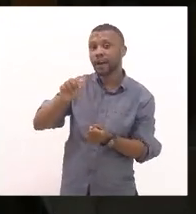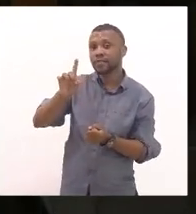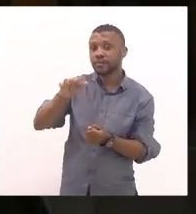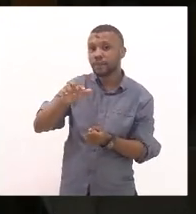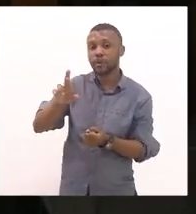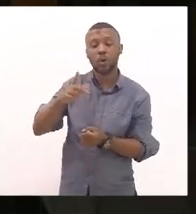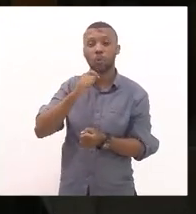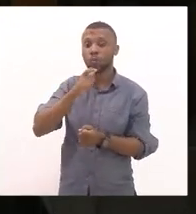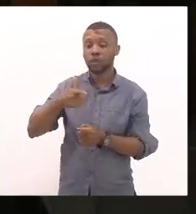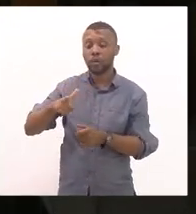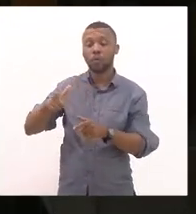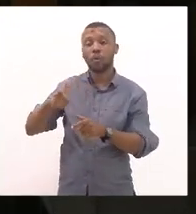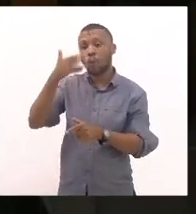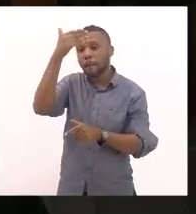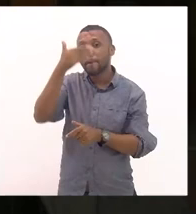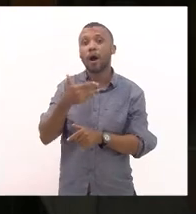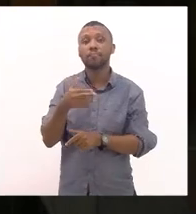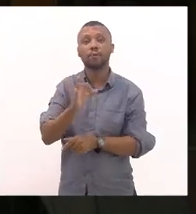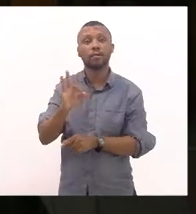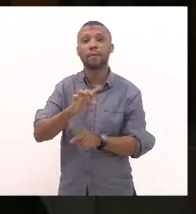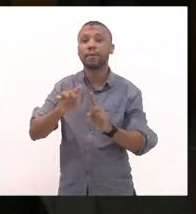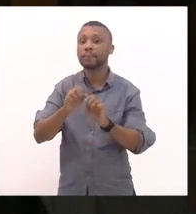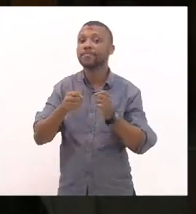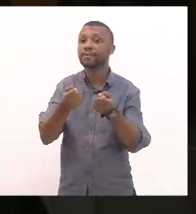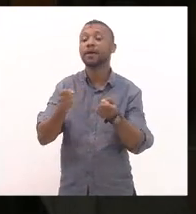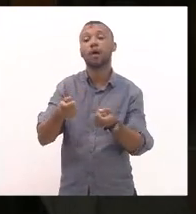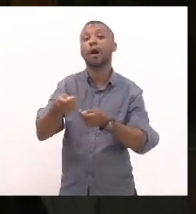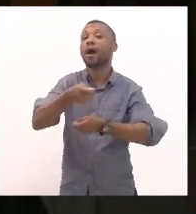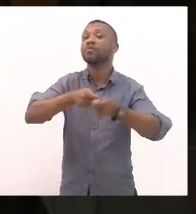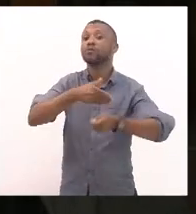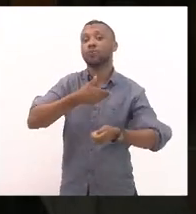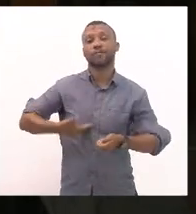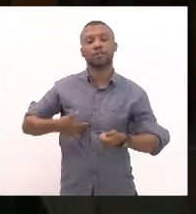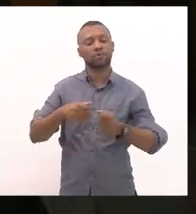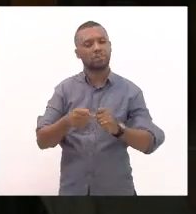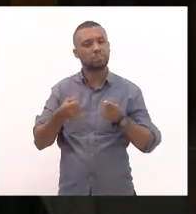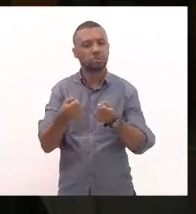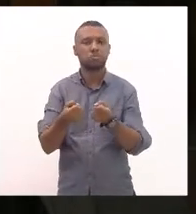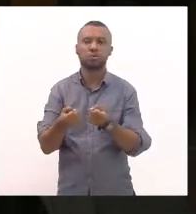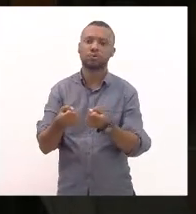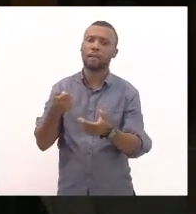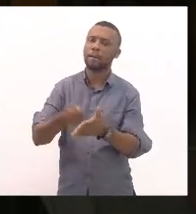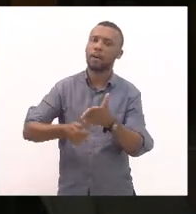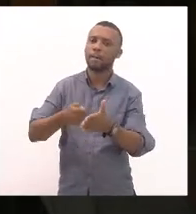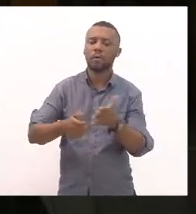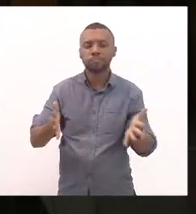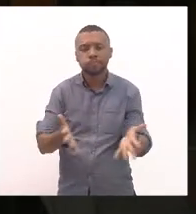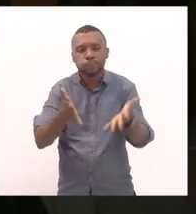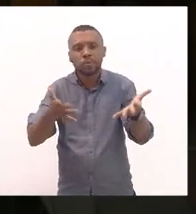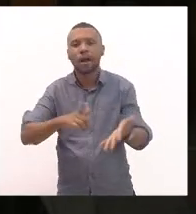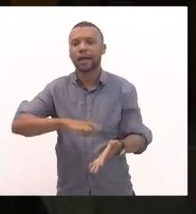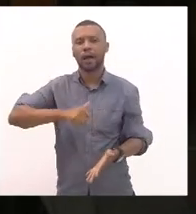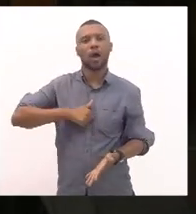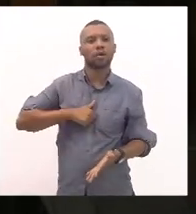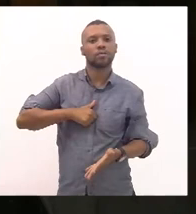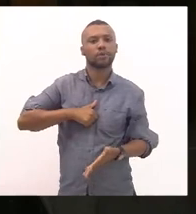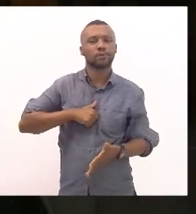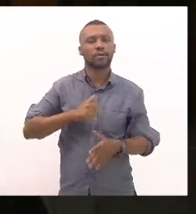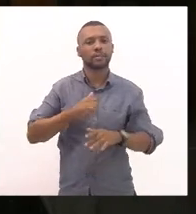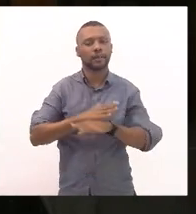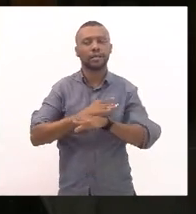não tenho procuração para isso mas para defender um governo que tem se empenhado em resgatar a auto-estima da cidade